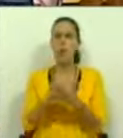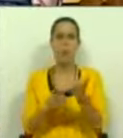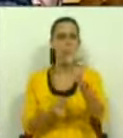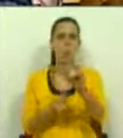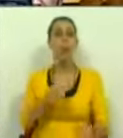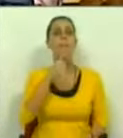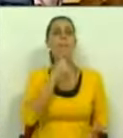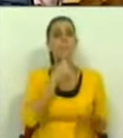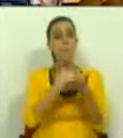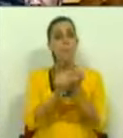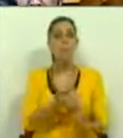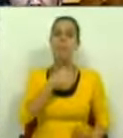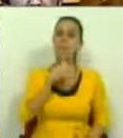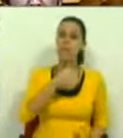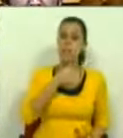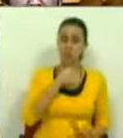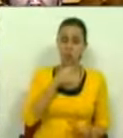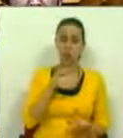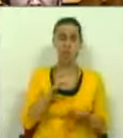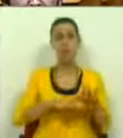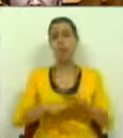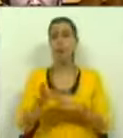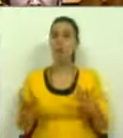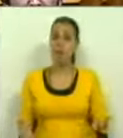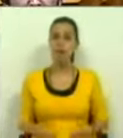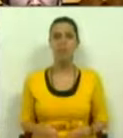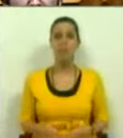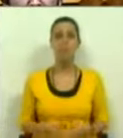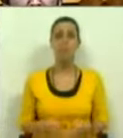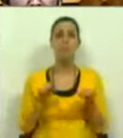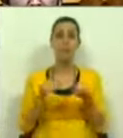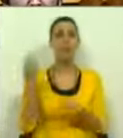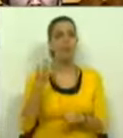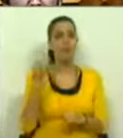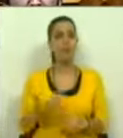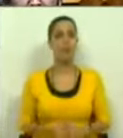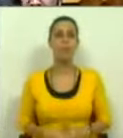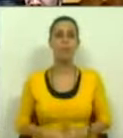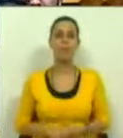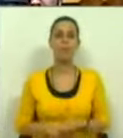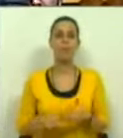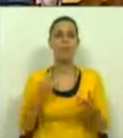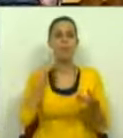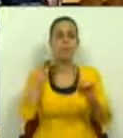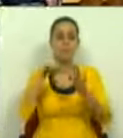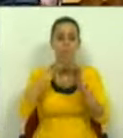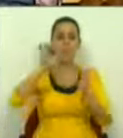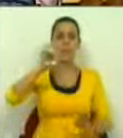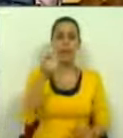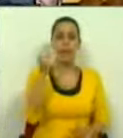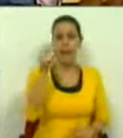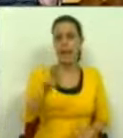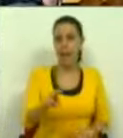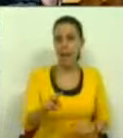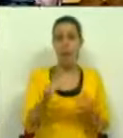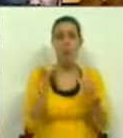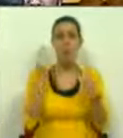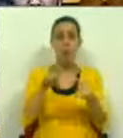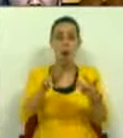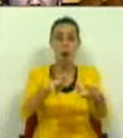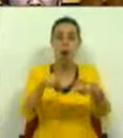as medidas e as decisões que vão sendo tomadas. Foi assim com a reprogramação do CREN, que só